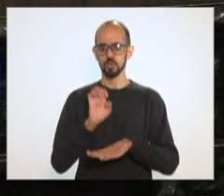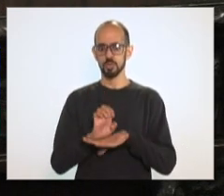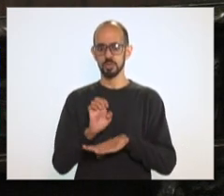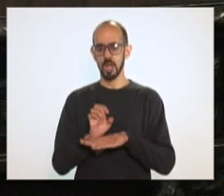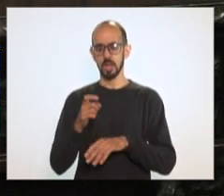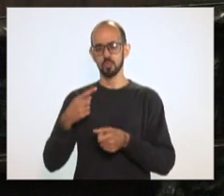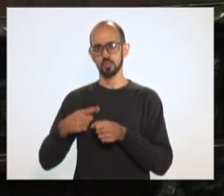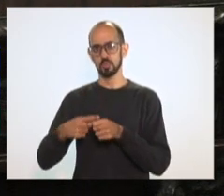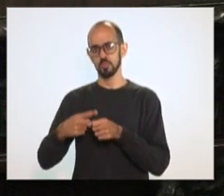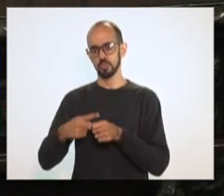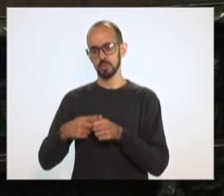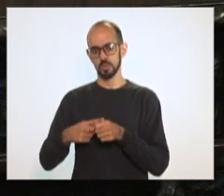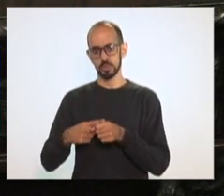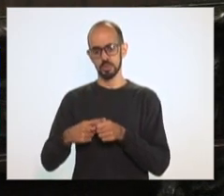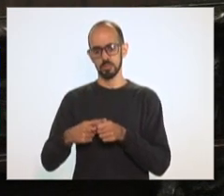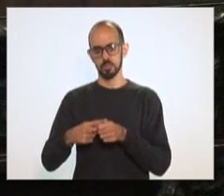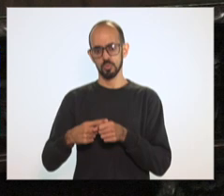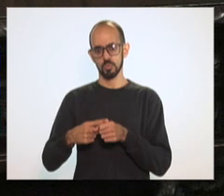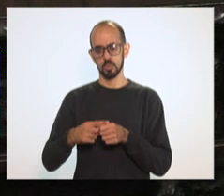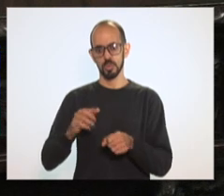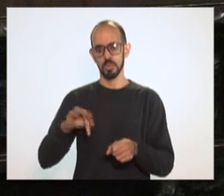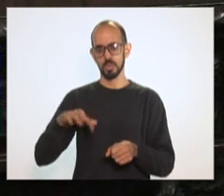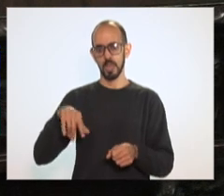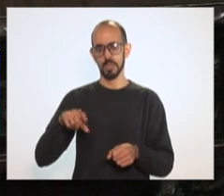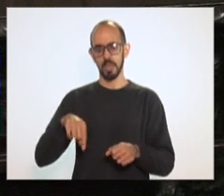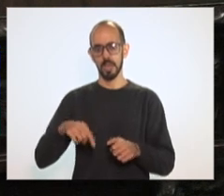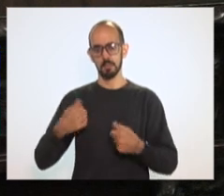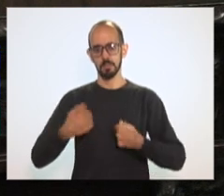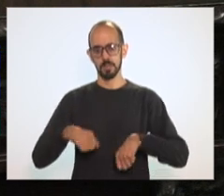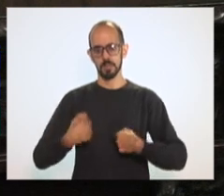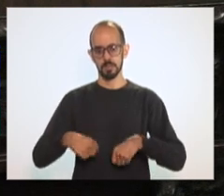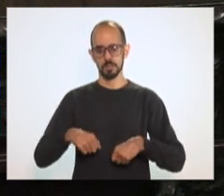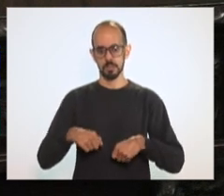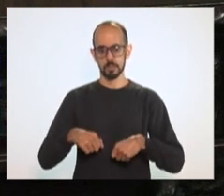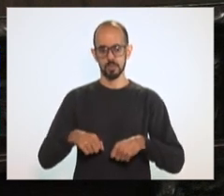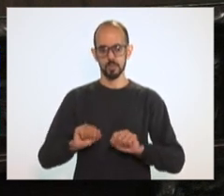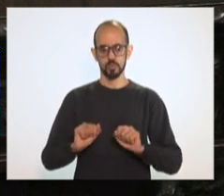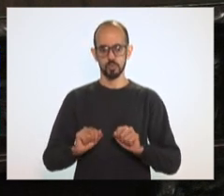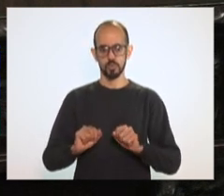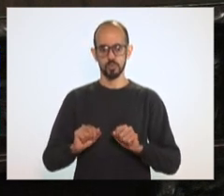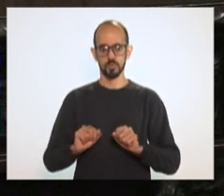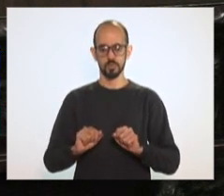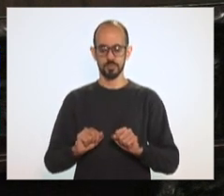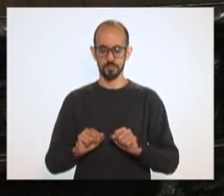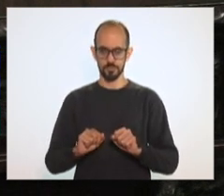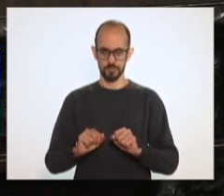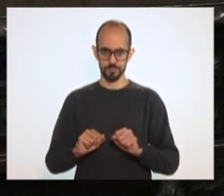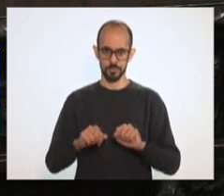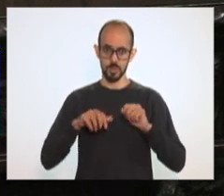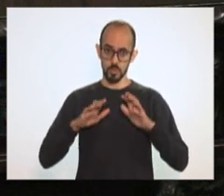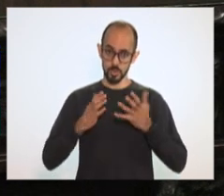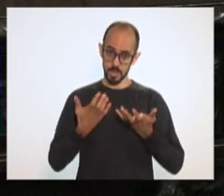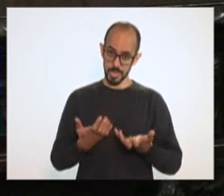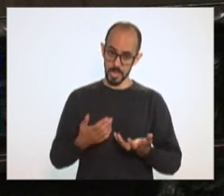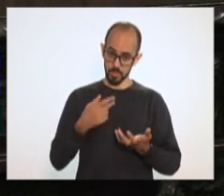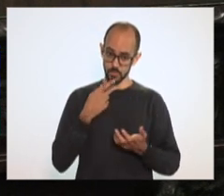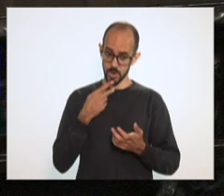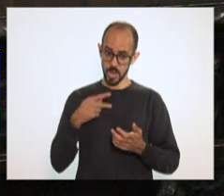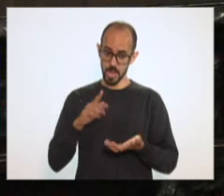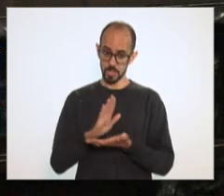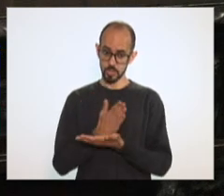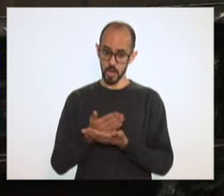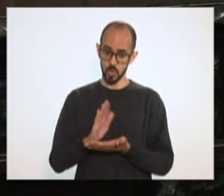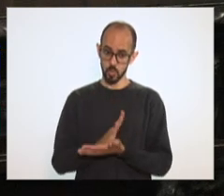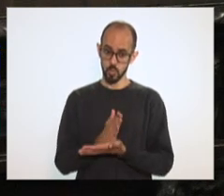e com quem for necessário para cuidar da saúde pública. E eu queria destacar algumas iniciativas